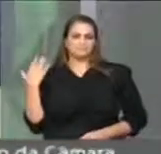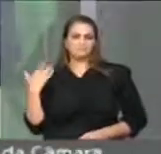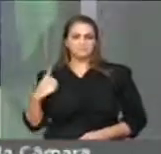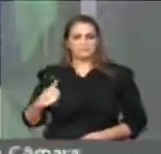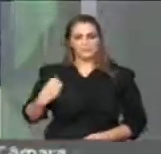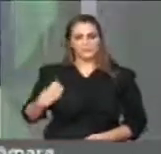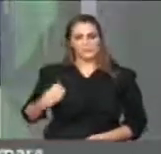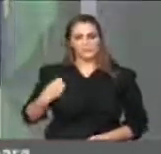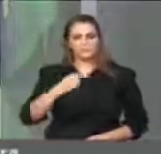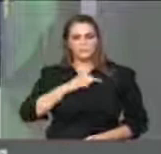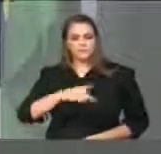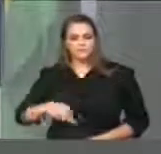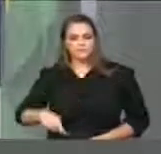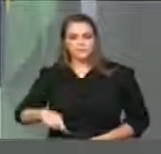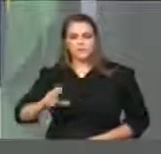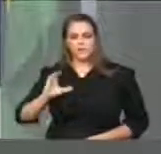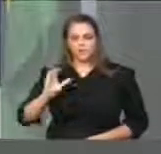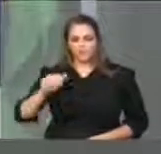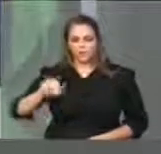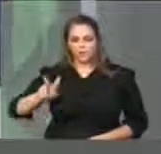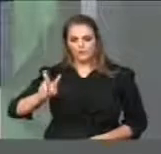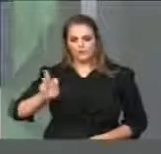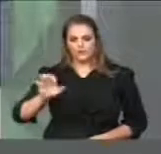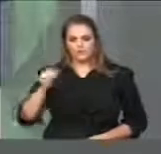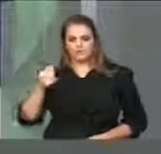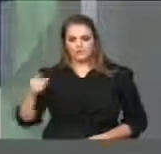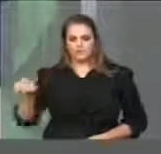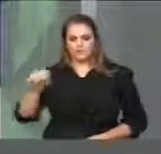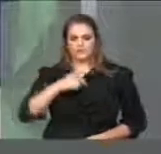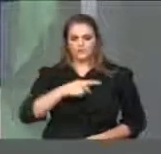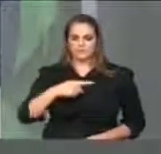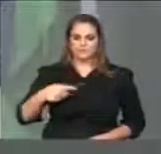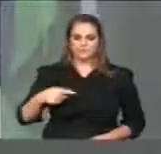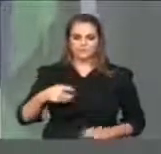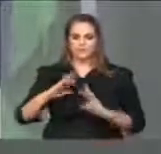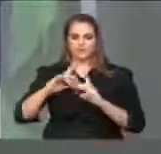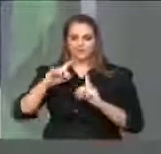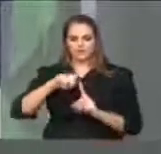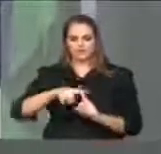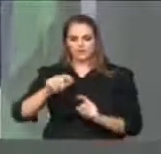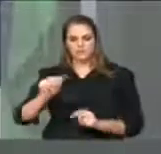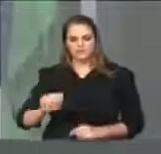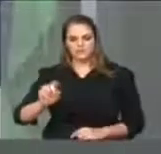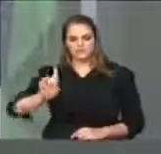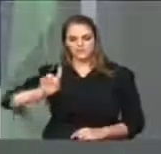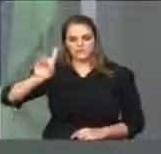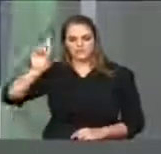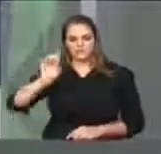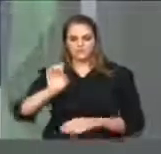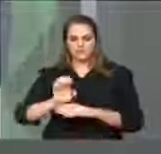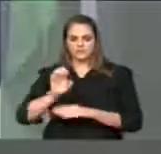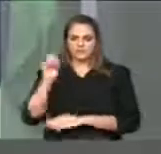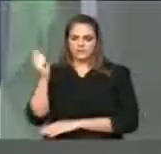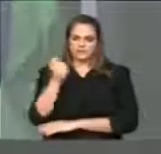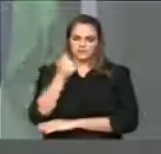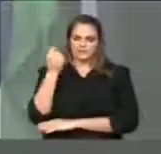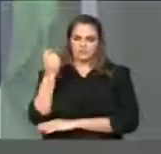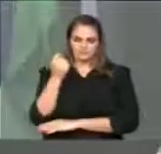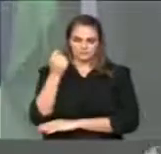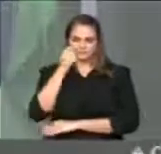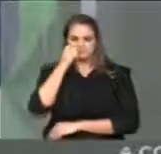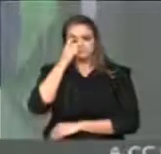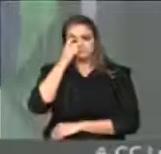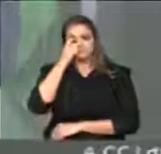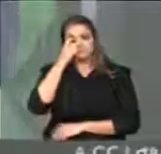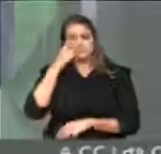de presidente da Convenção dos Pastores e Igrejas Assembleias de Deus do Estado do Rio Grande do Sul.